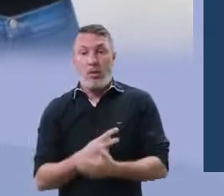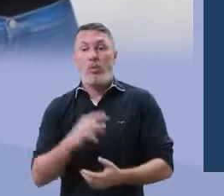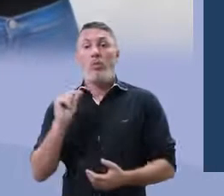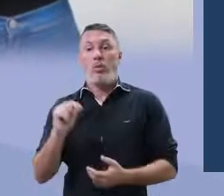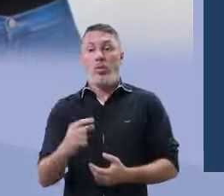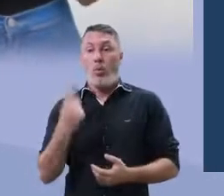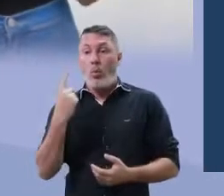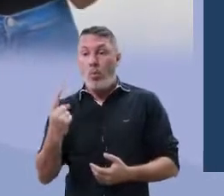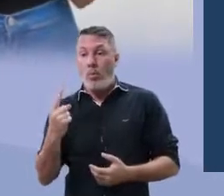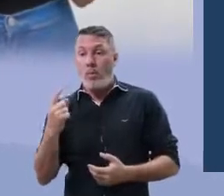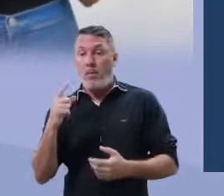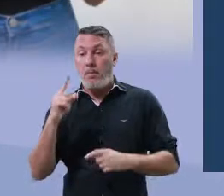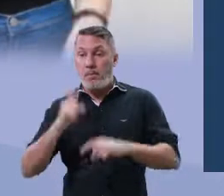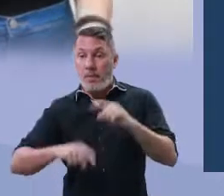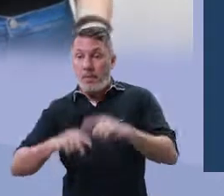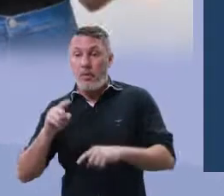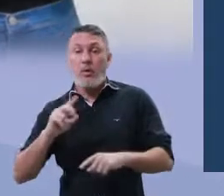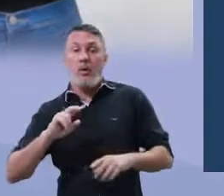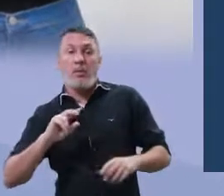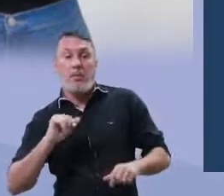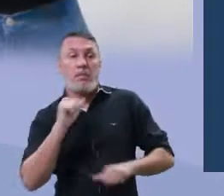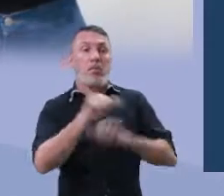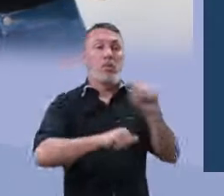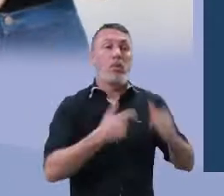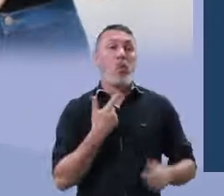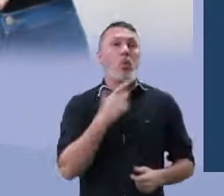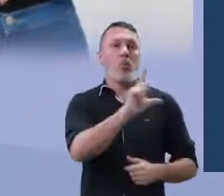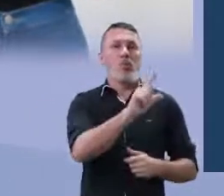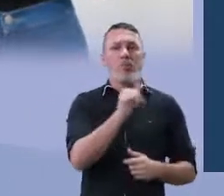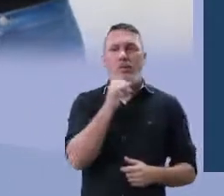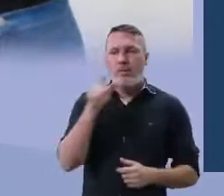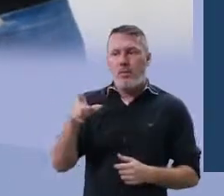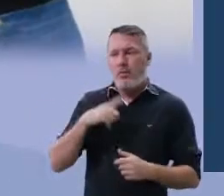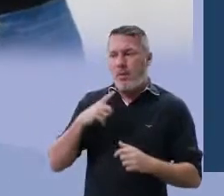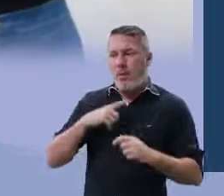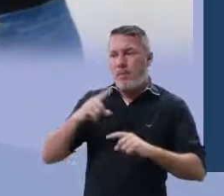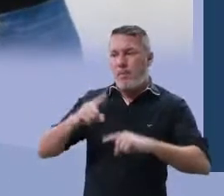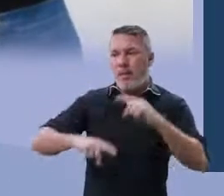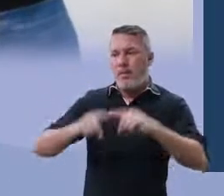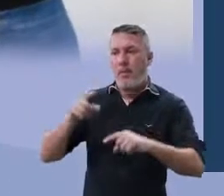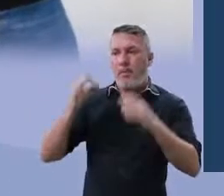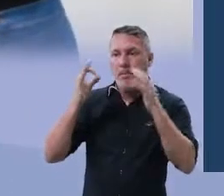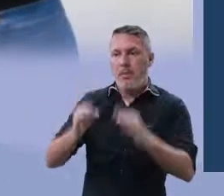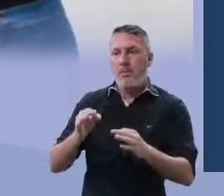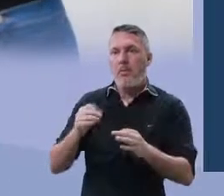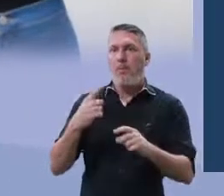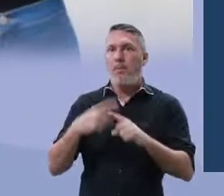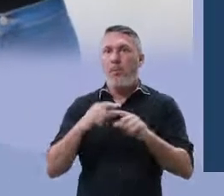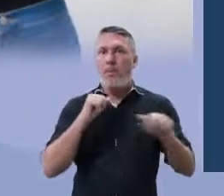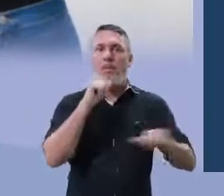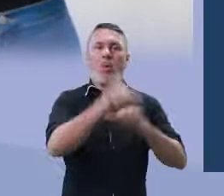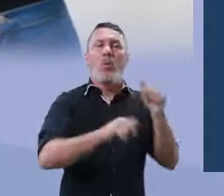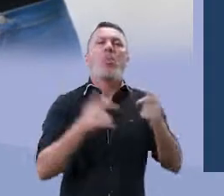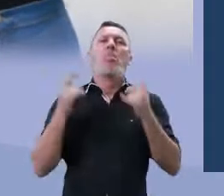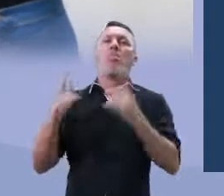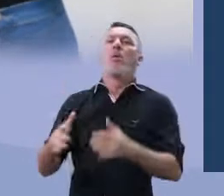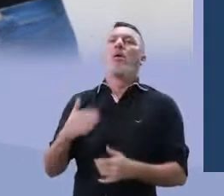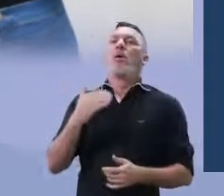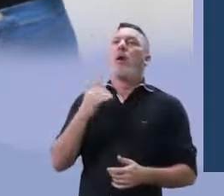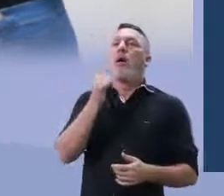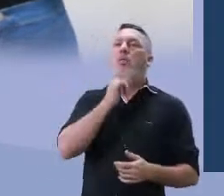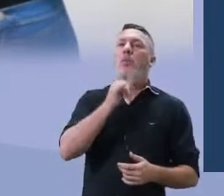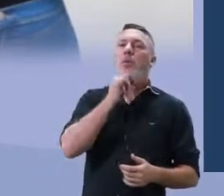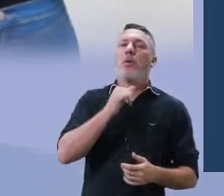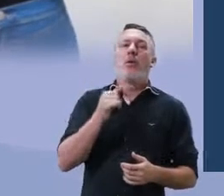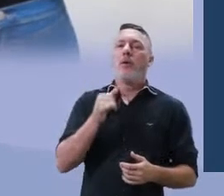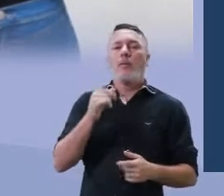transformar um resíduo em outro produto. Quando a gente pega essa matéria-prima sendo transformada, porque agora